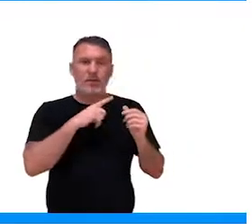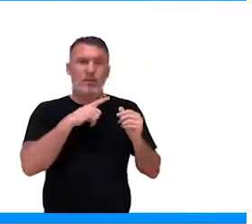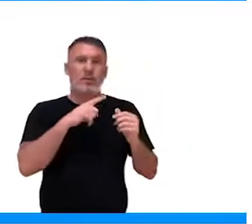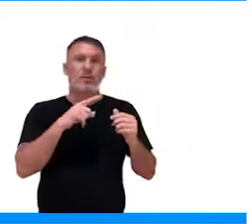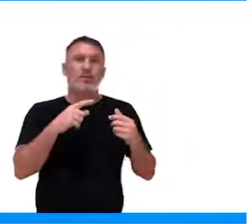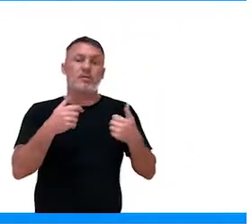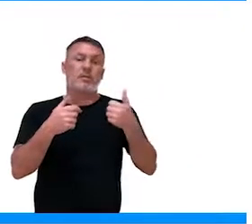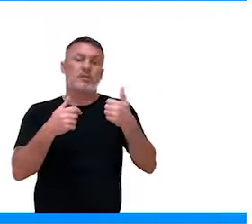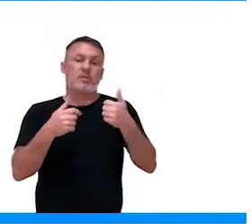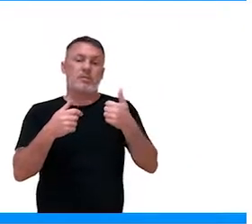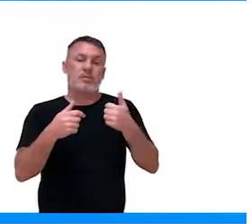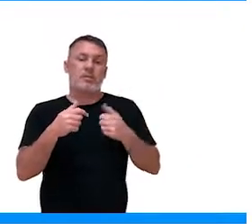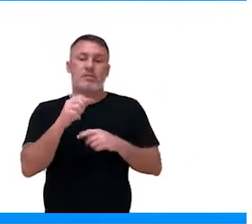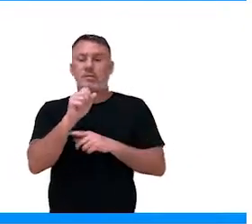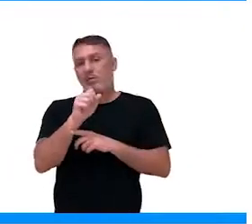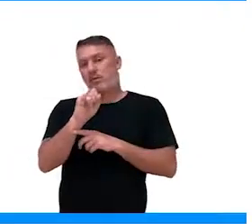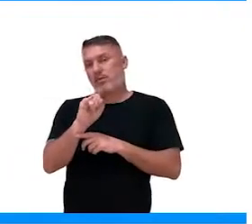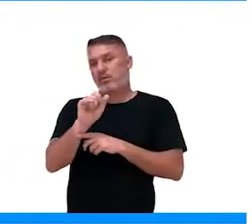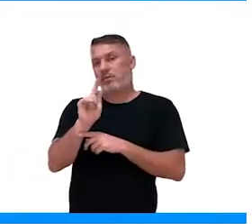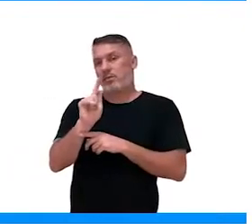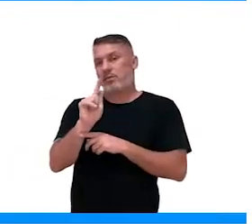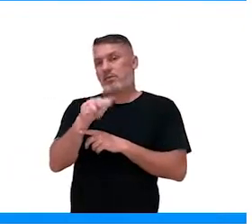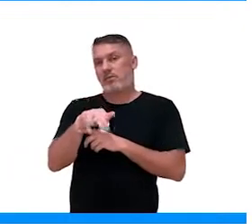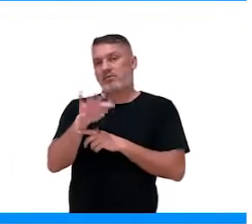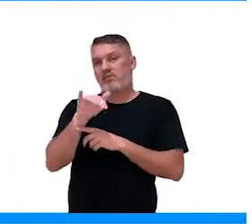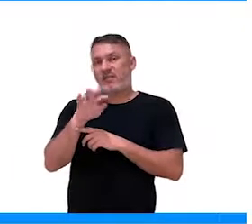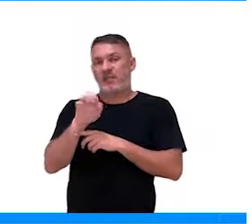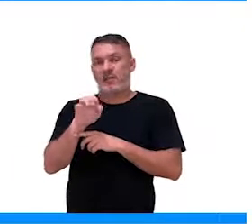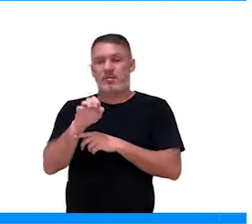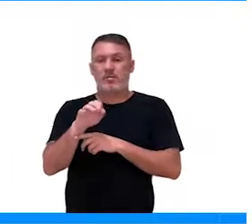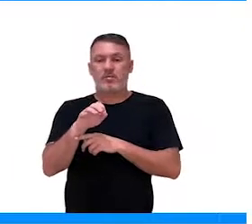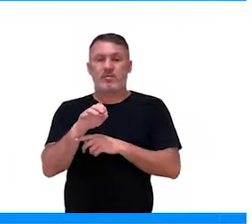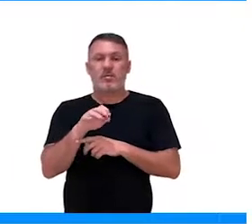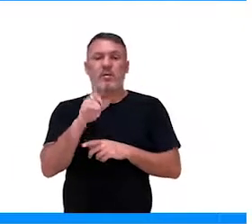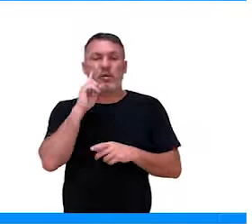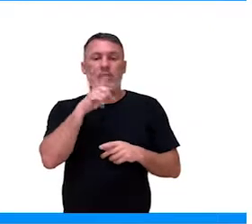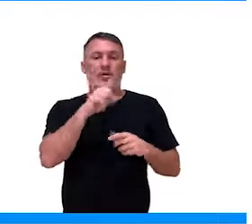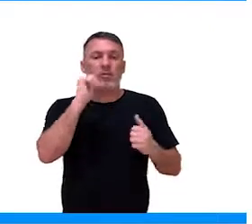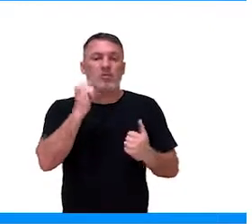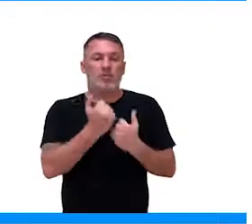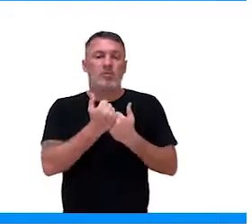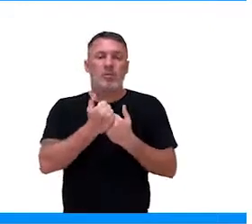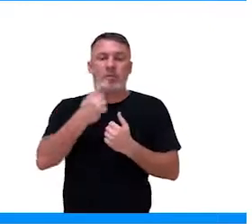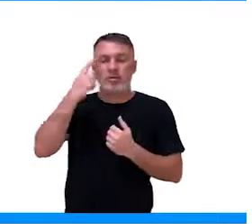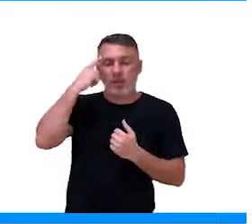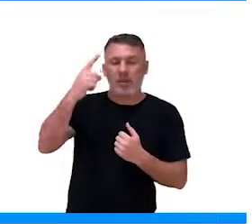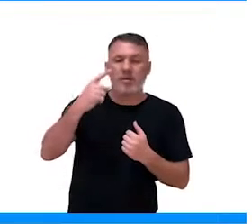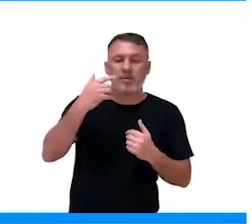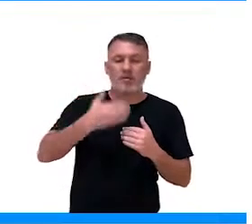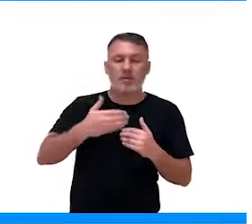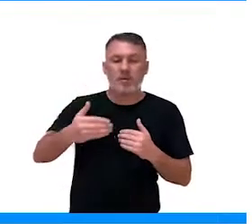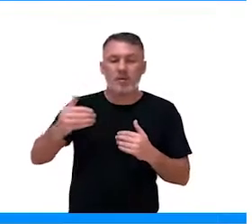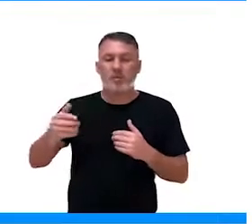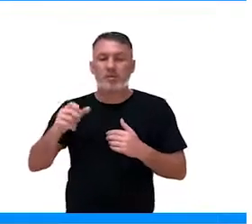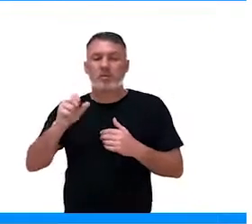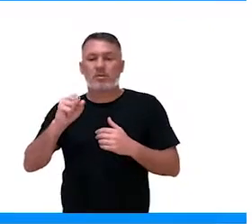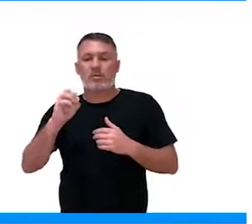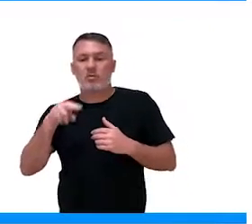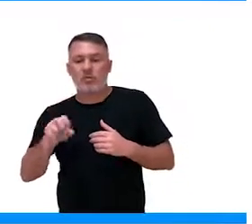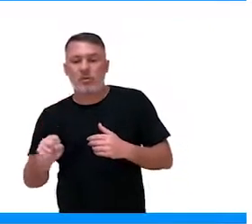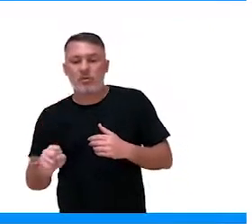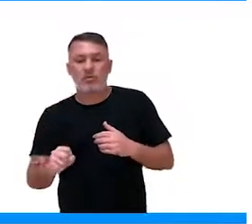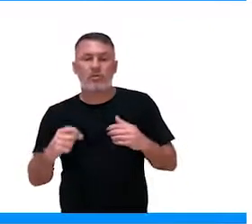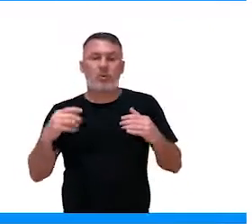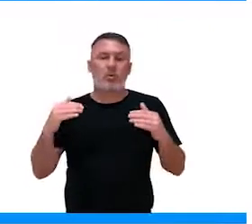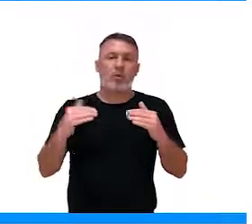o significante, que é, vamos voltar, suporte para a ideia, né? É a sequência de